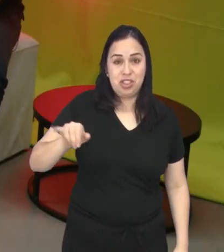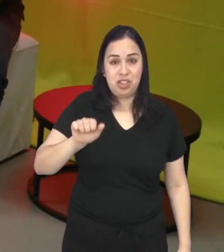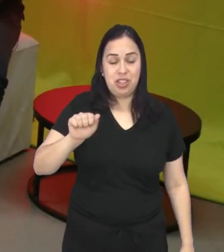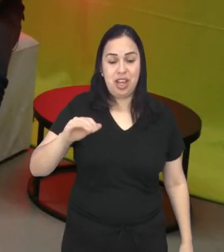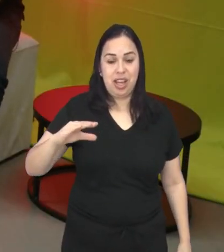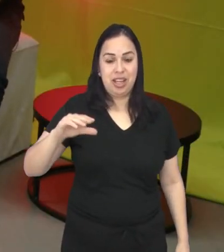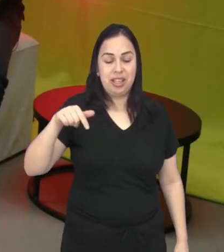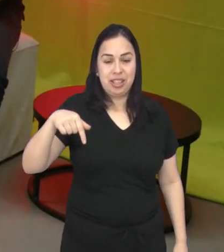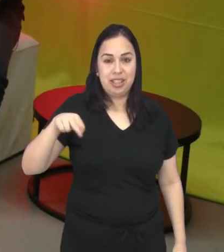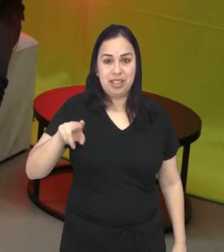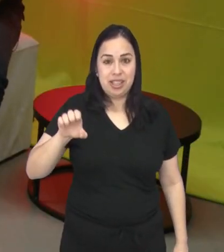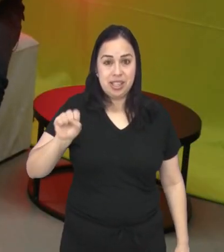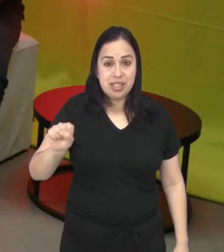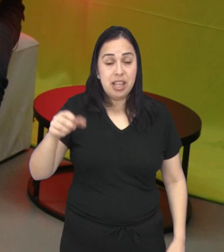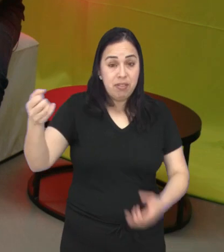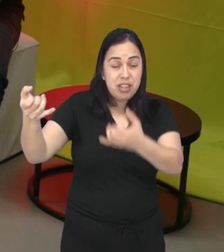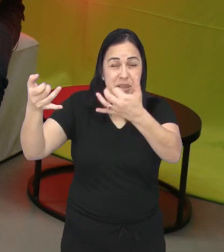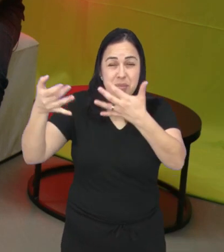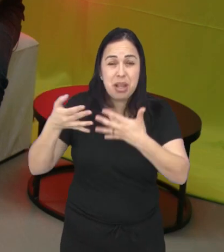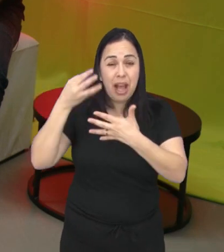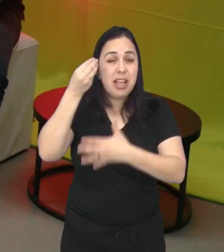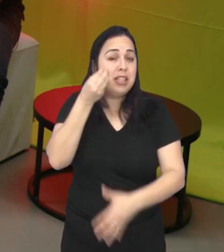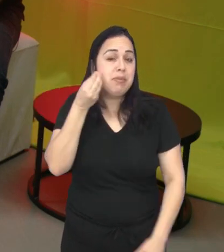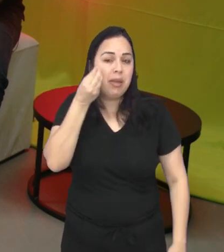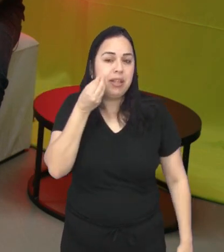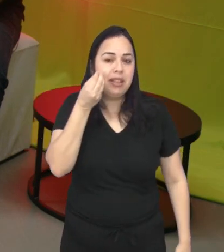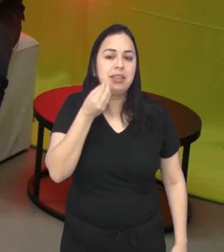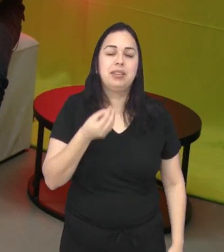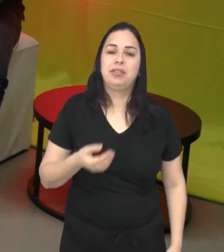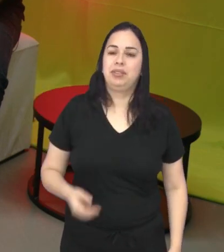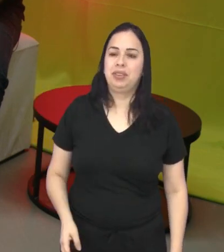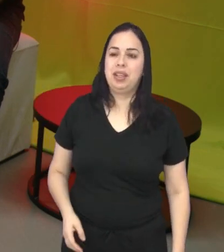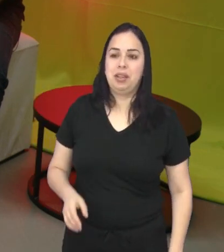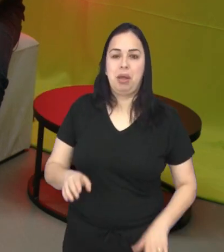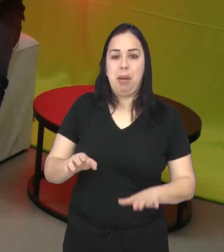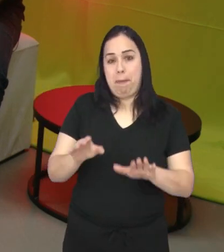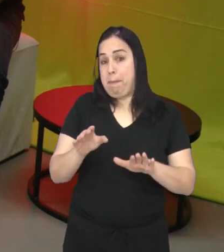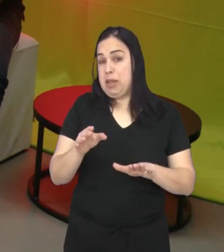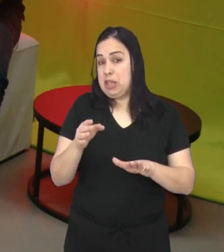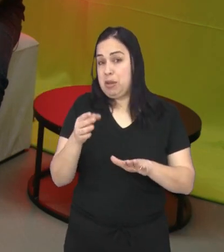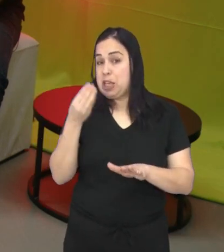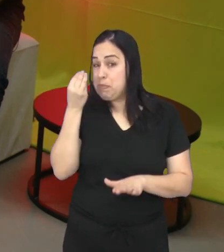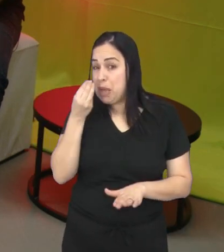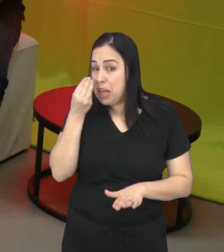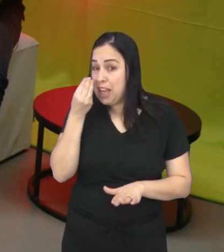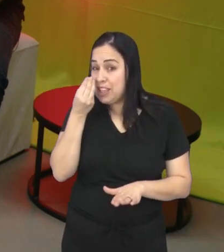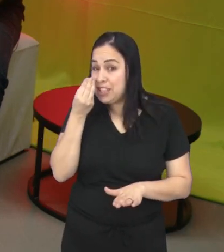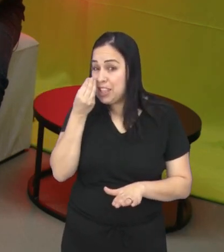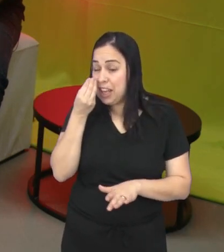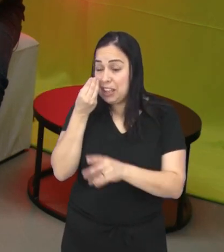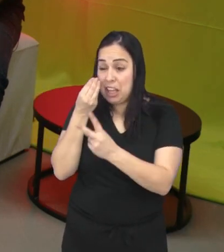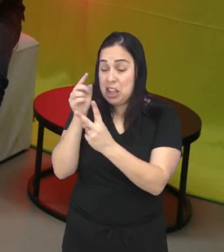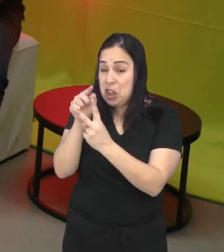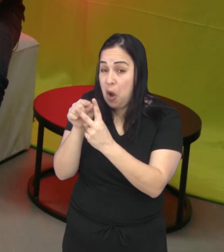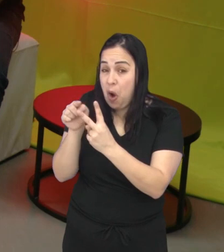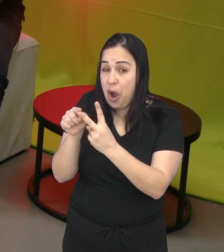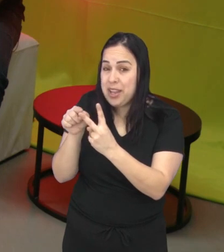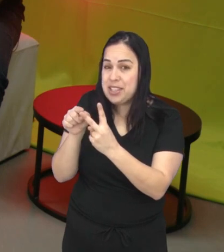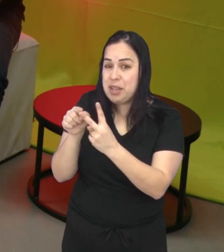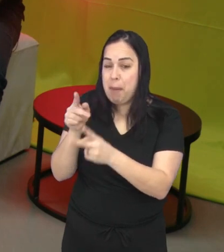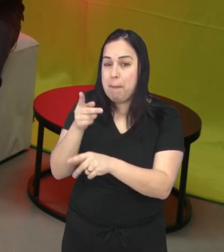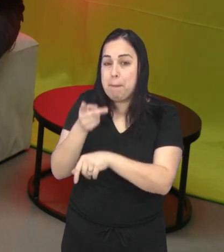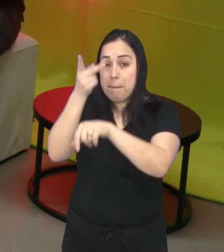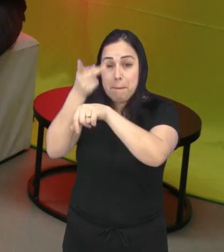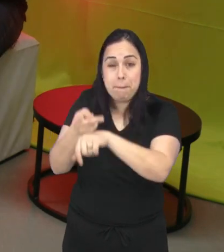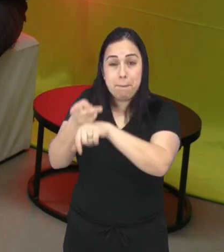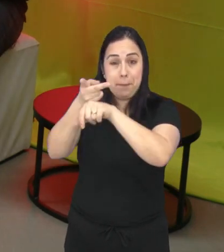vai poder falar com propriedade do assunto e contar a experiência dele com isso. E não é qualquer experiência, né, Rafa? O Jaques tem 2 Grammys, um